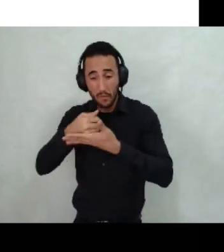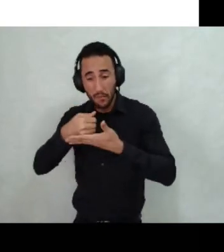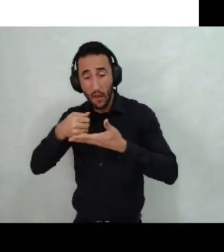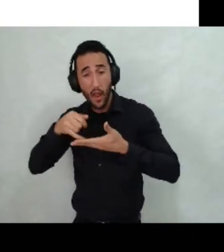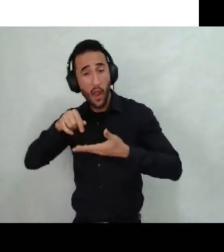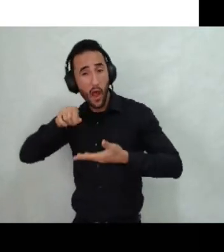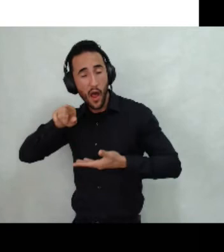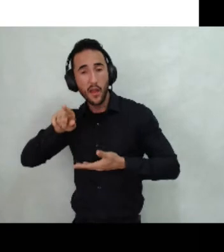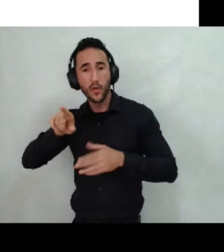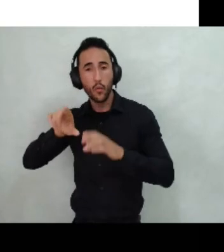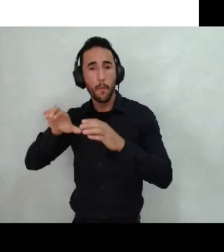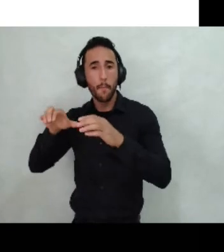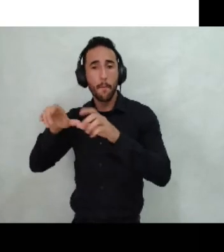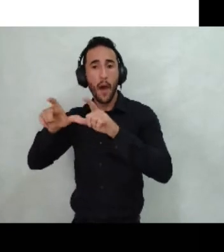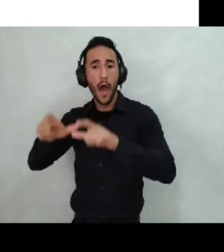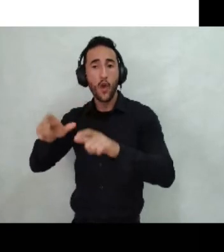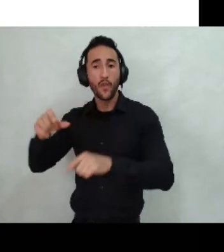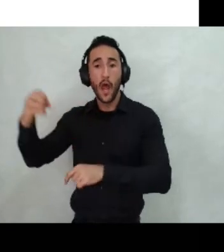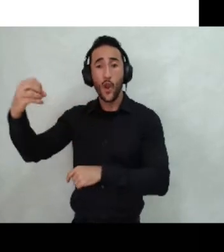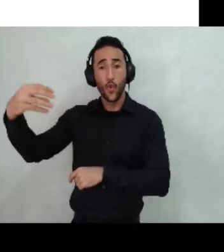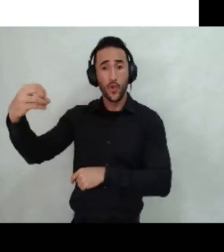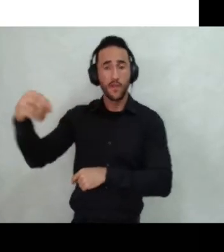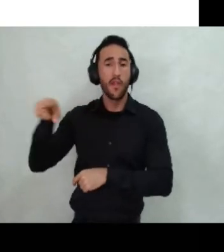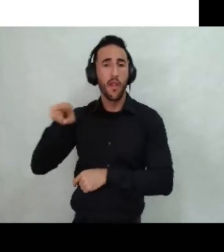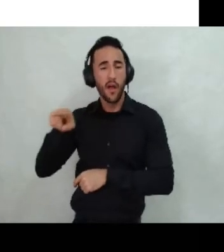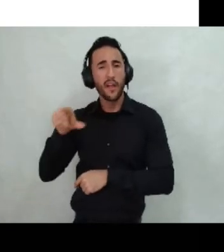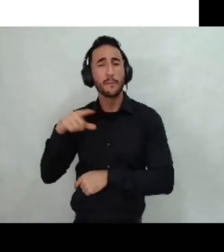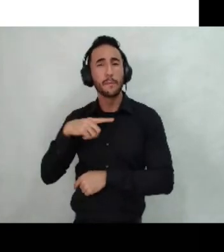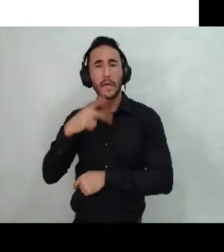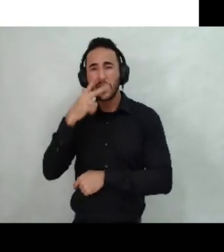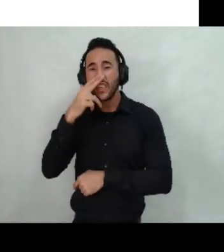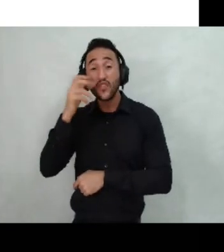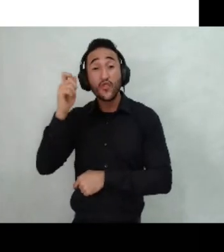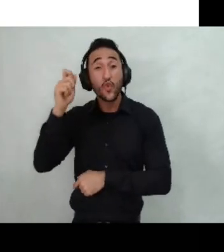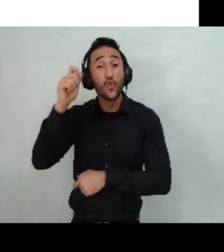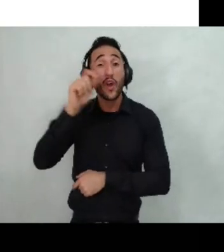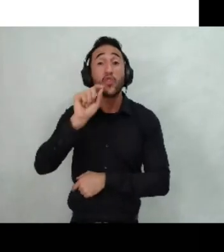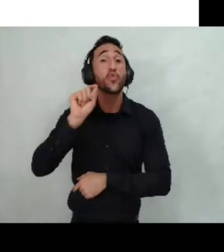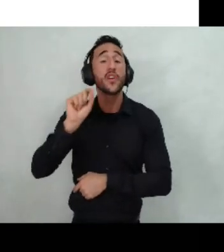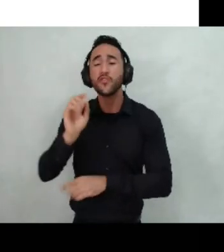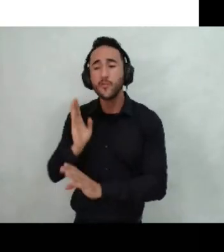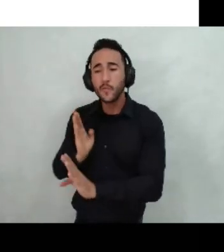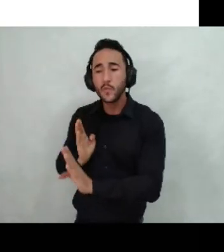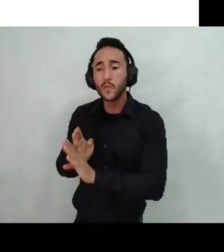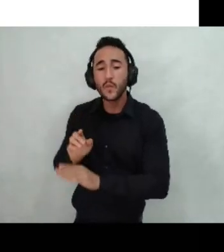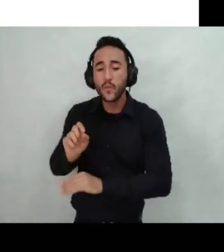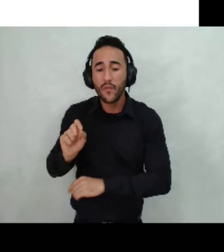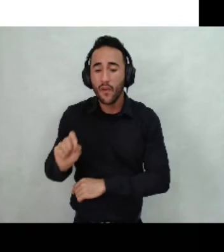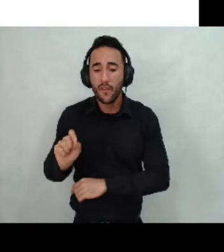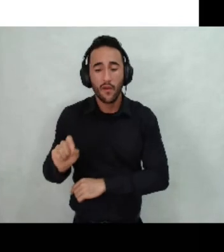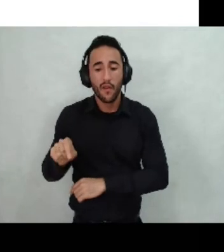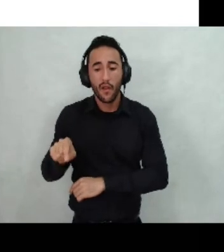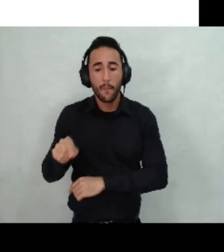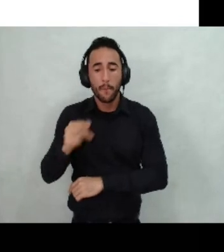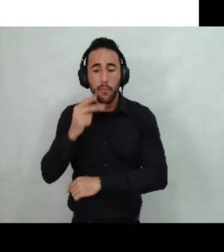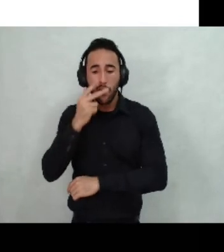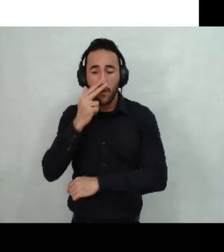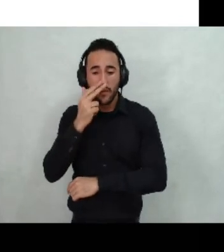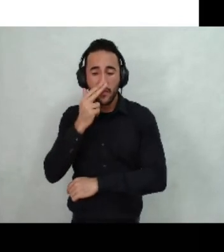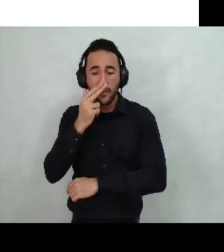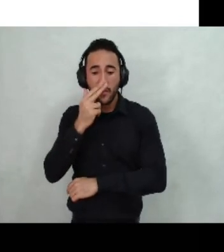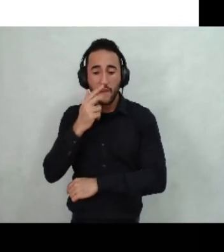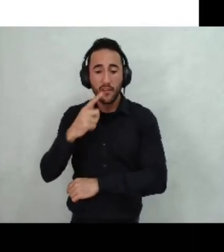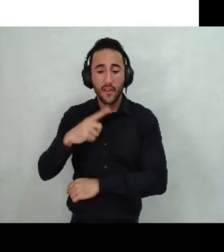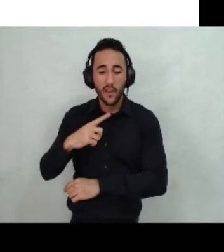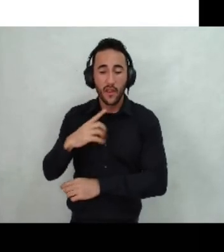Vejam, a dificuldade que nós estamos tendo para determinar a base nacional, né, é decisiva para a interpretação dos resultados,